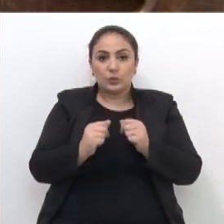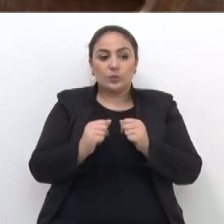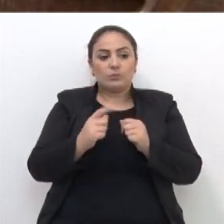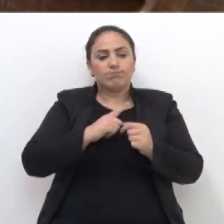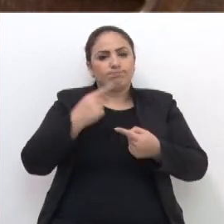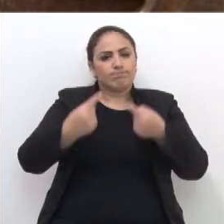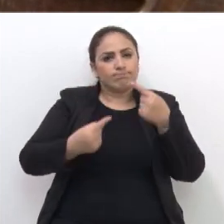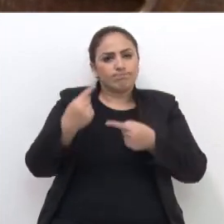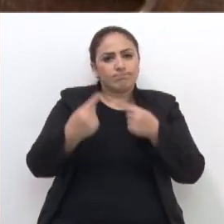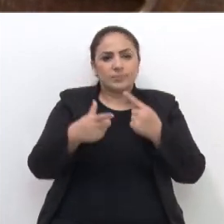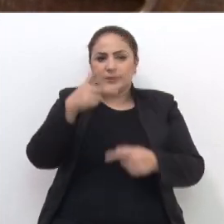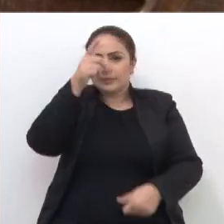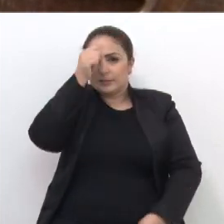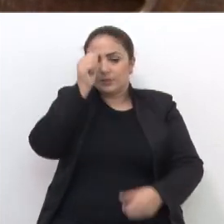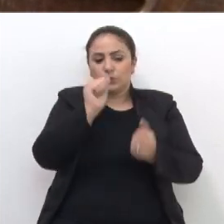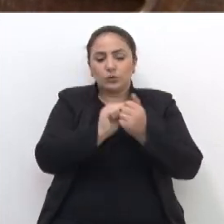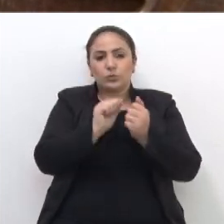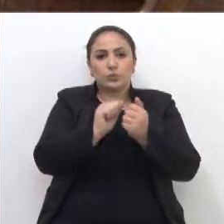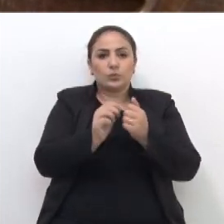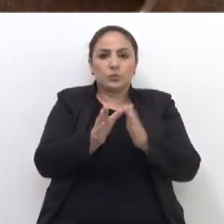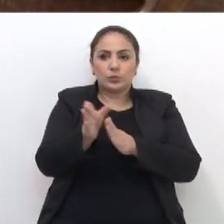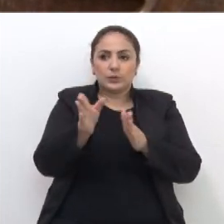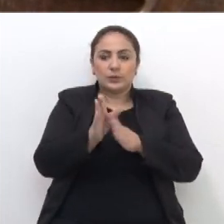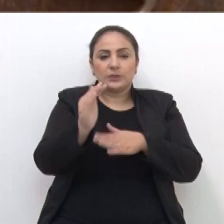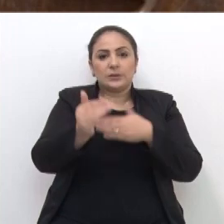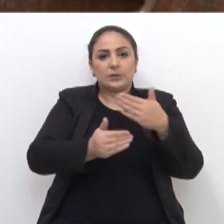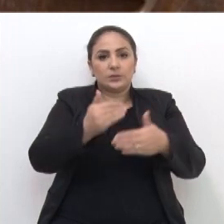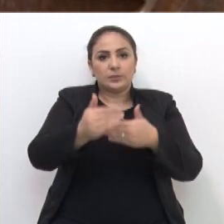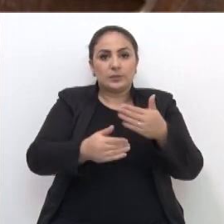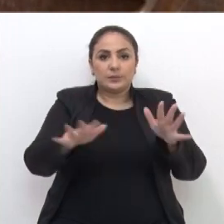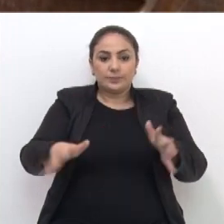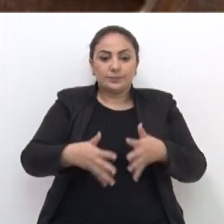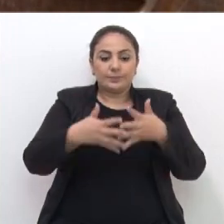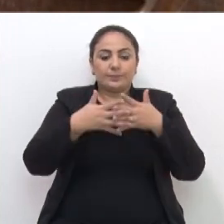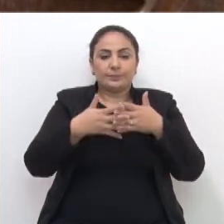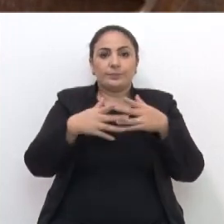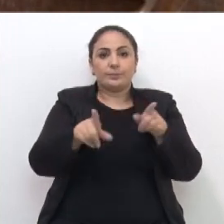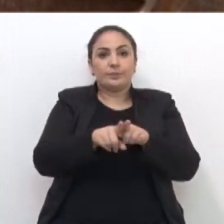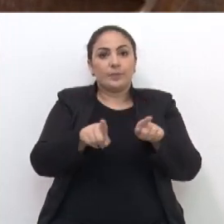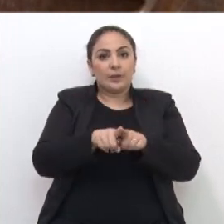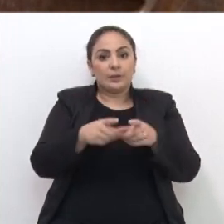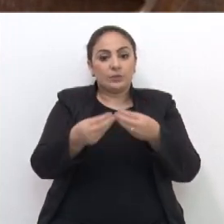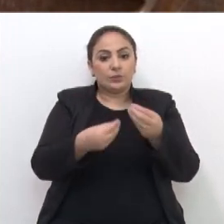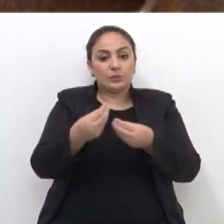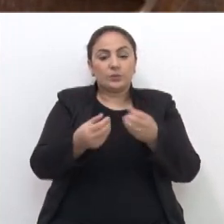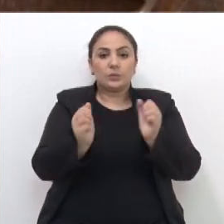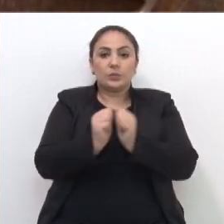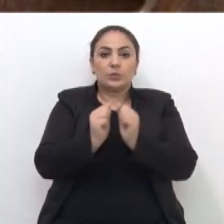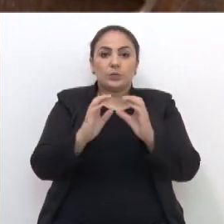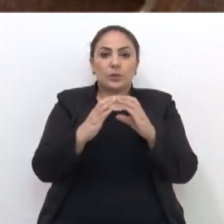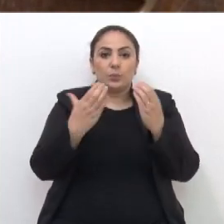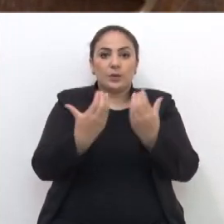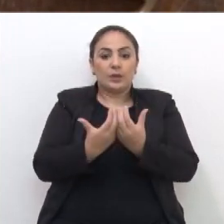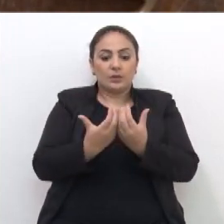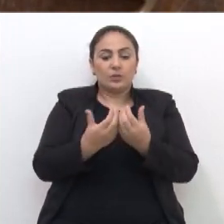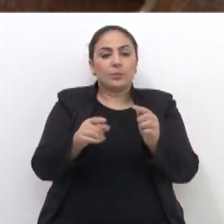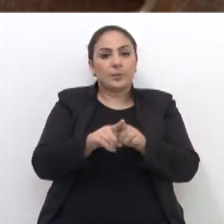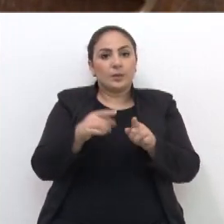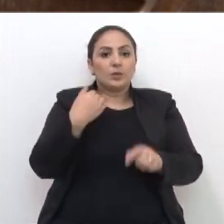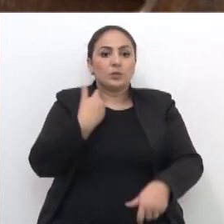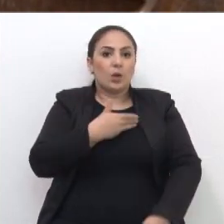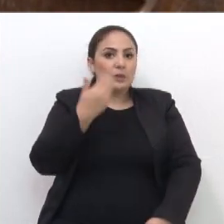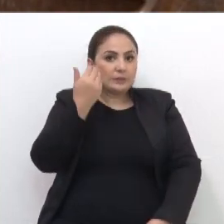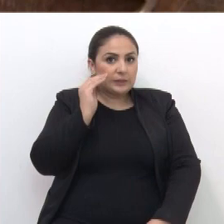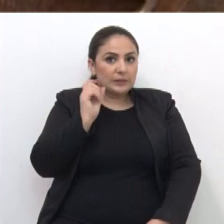revisão do plano diretor, a cidade é dinâmica e muitas coisas não podem esperar o tempo necessário para um novo plano. Então a intenção